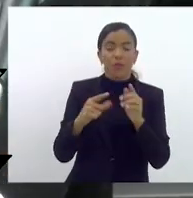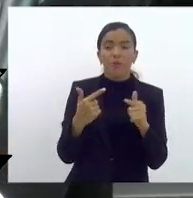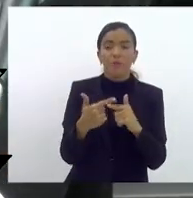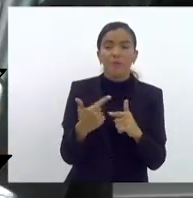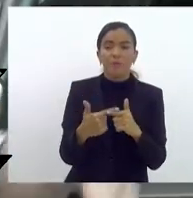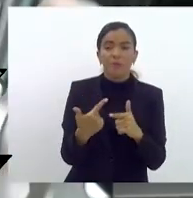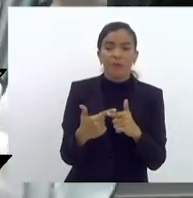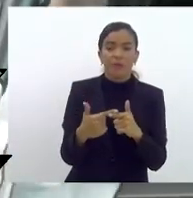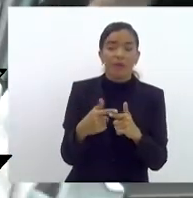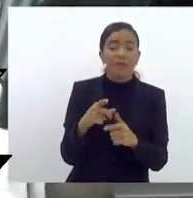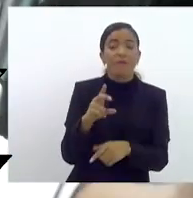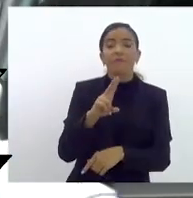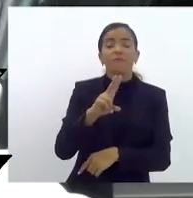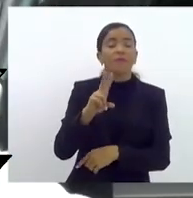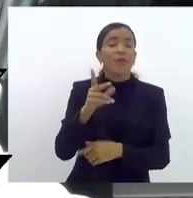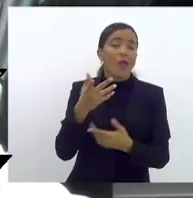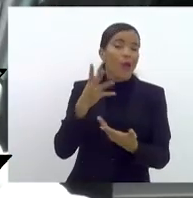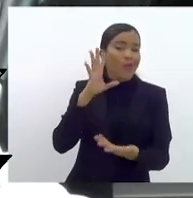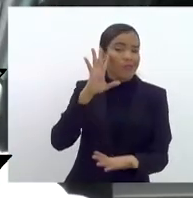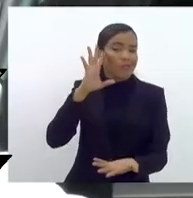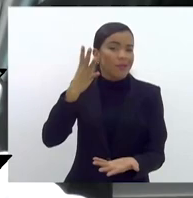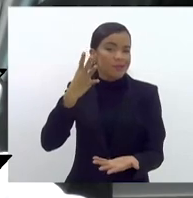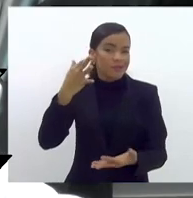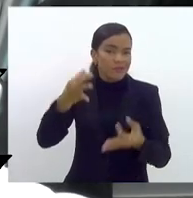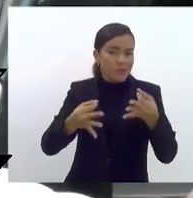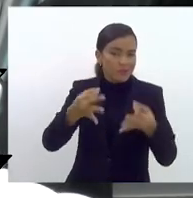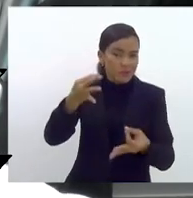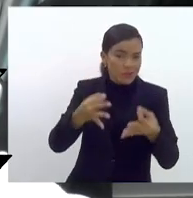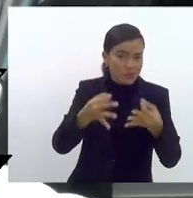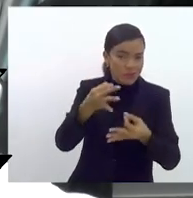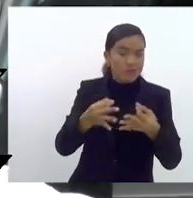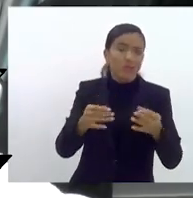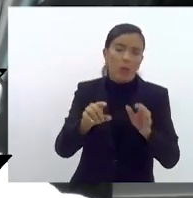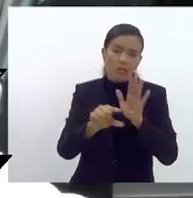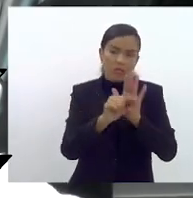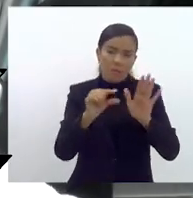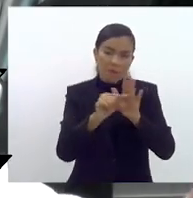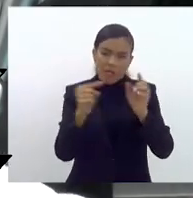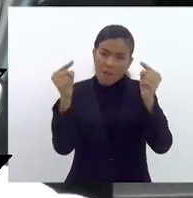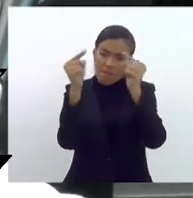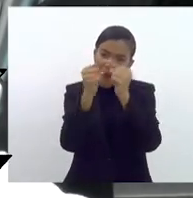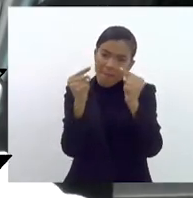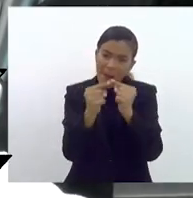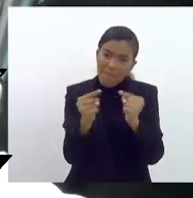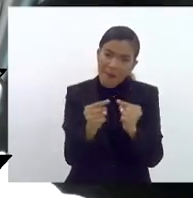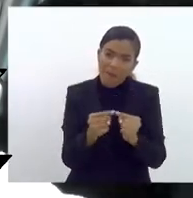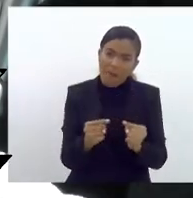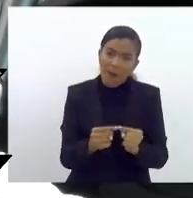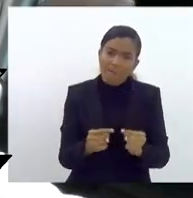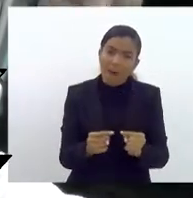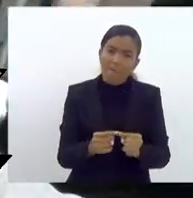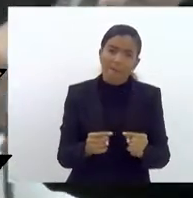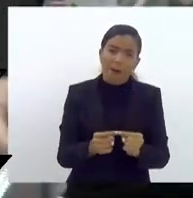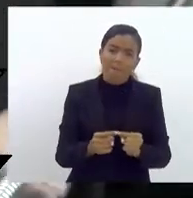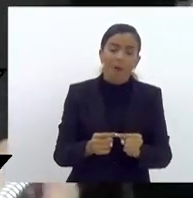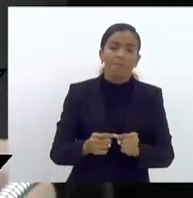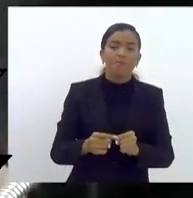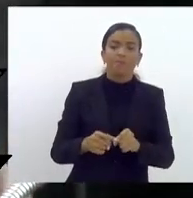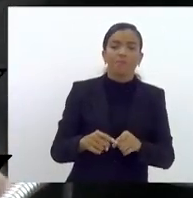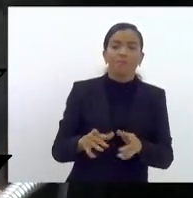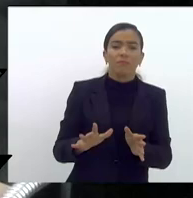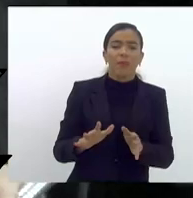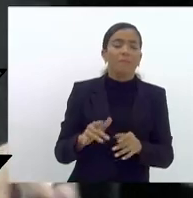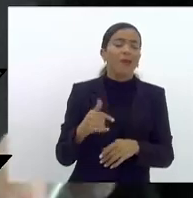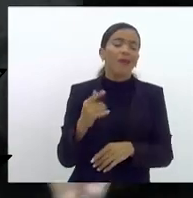vai de encontro a decisão judicial as emendas apresentadas pelo Dr Serginho para que